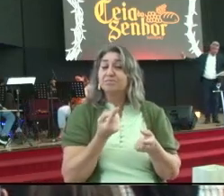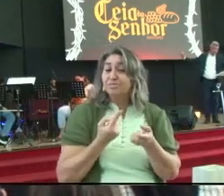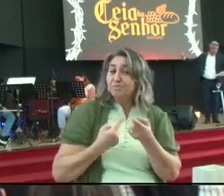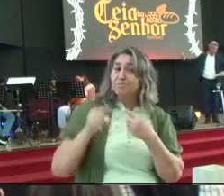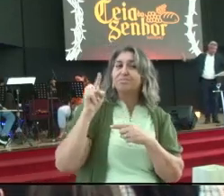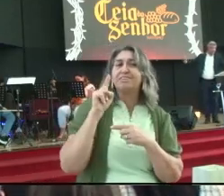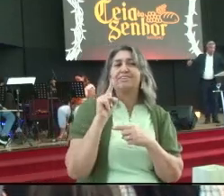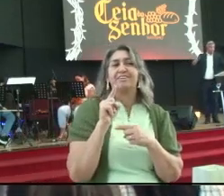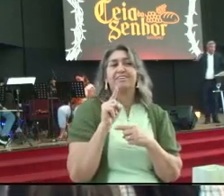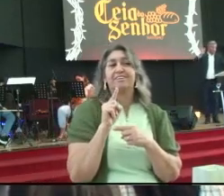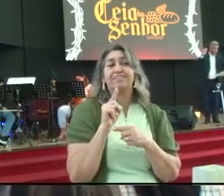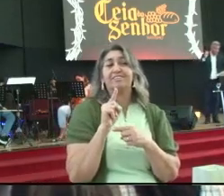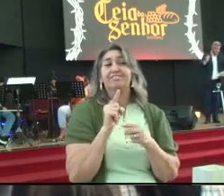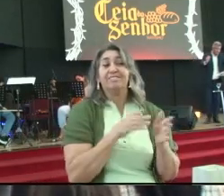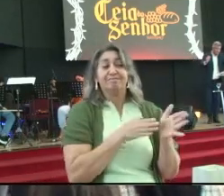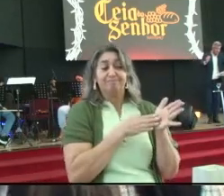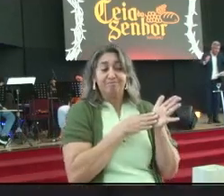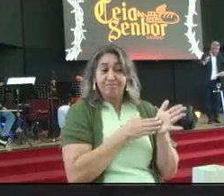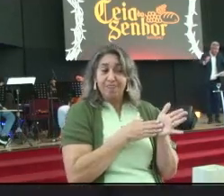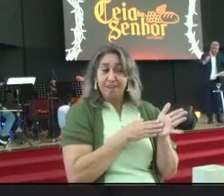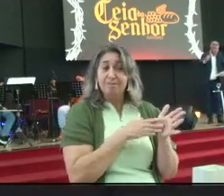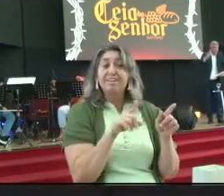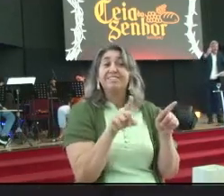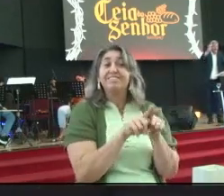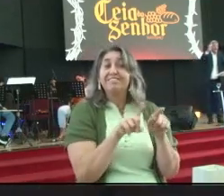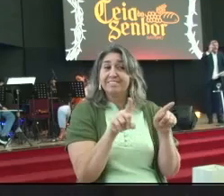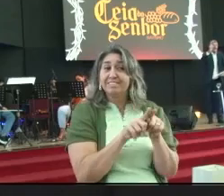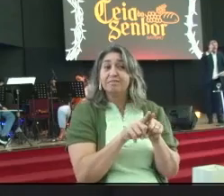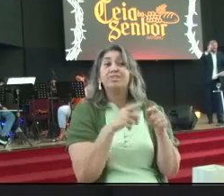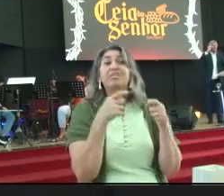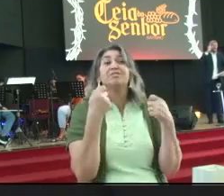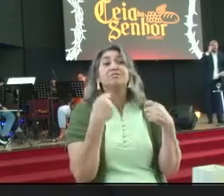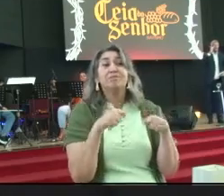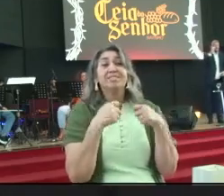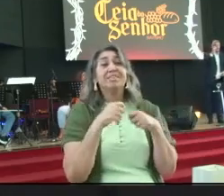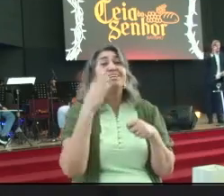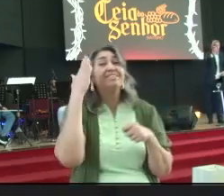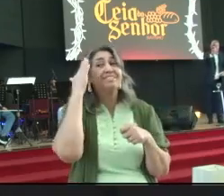prosperar. Você precisa